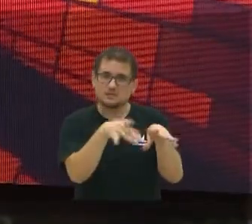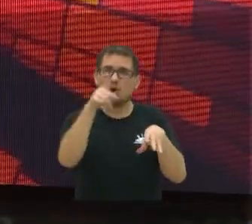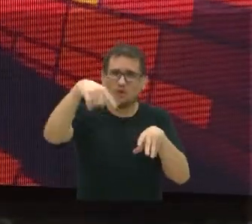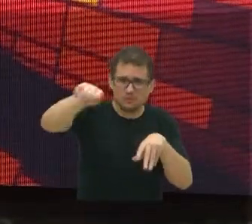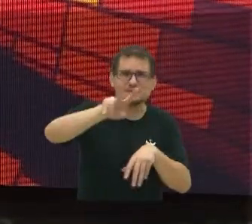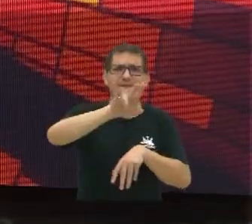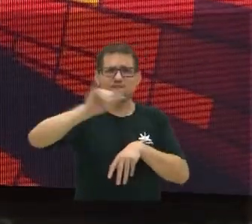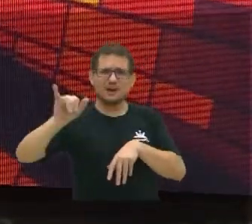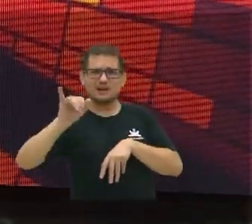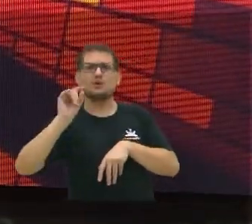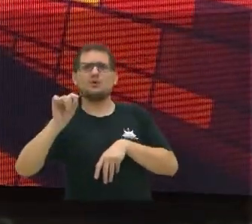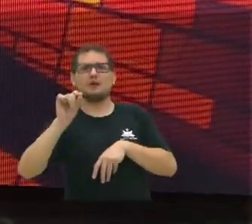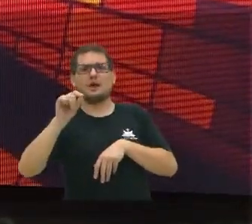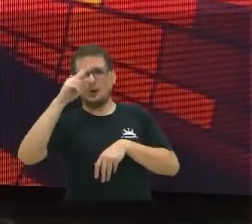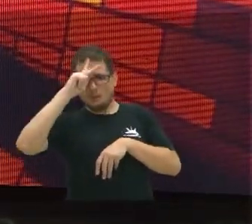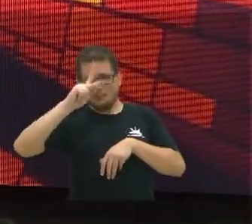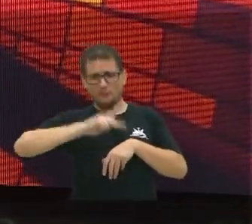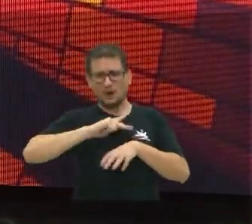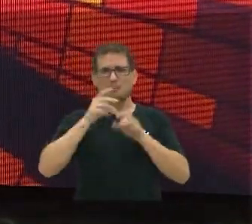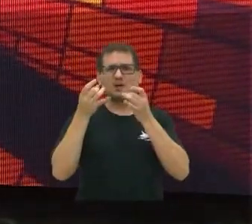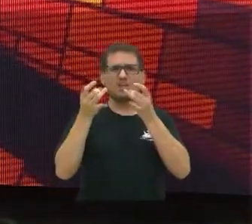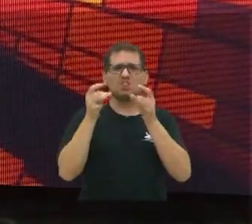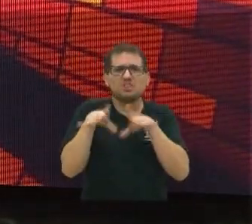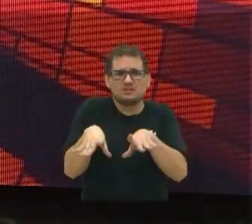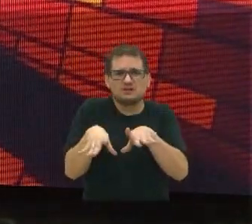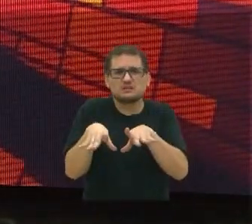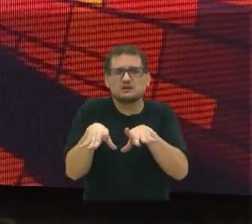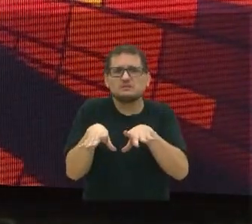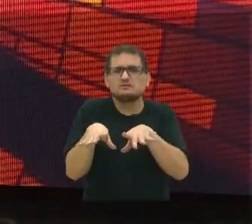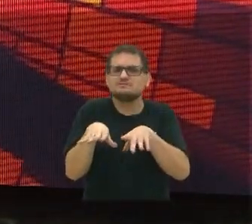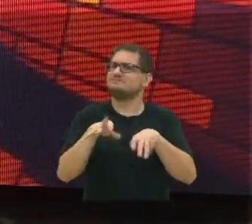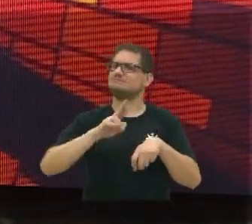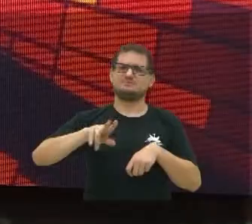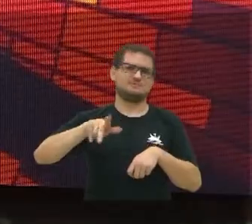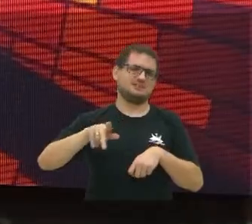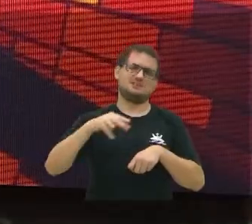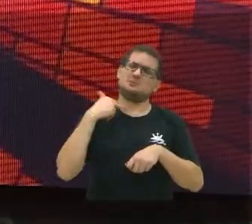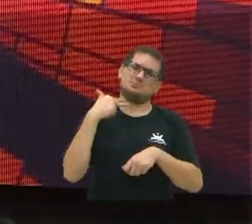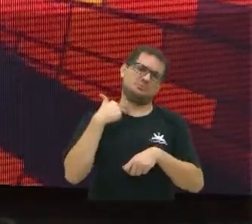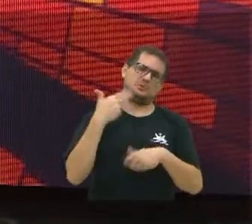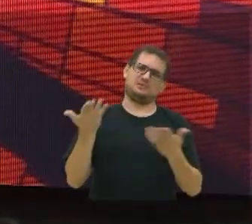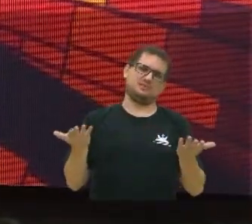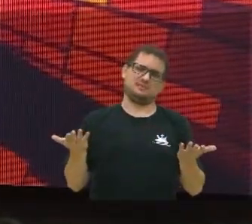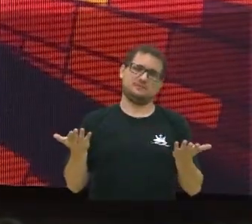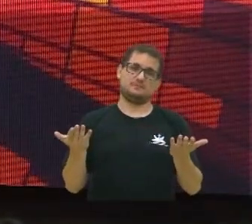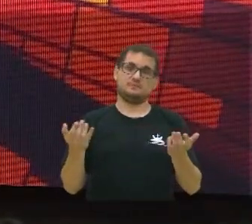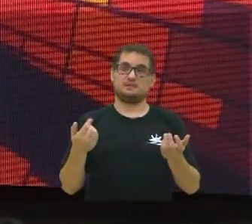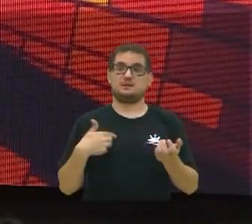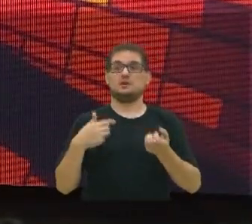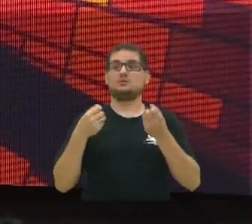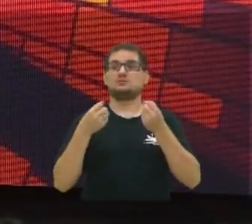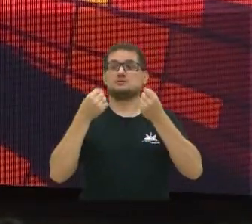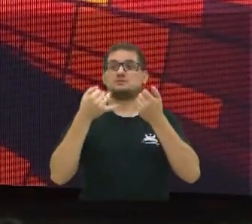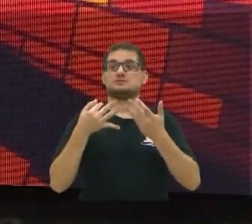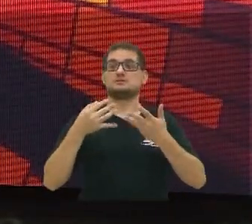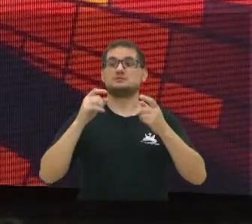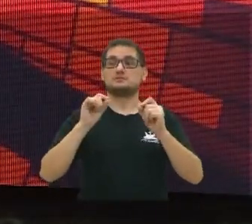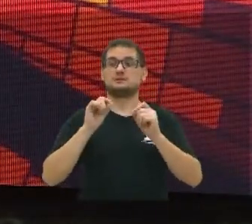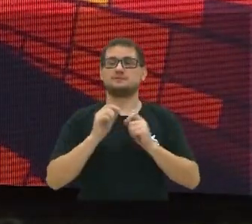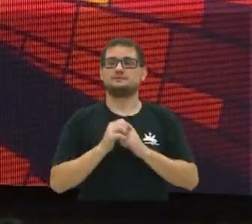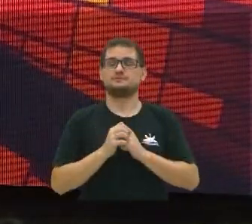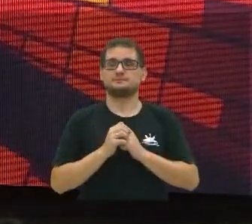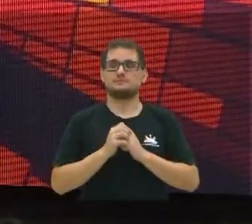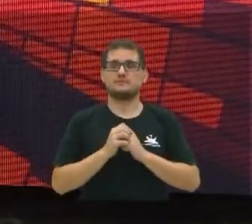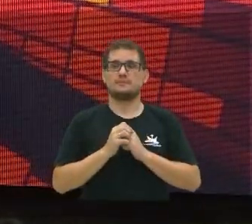de você? Ah, não faça isso. E eu digo mais: